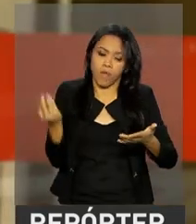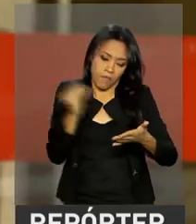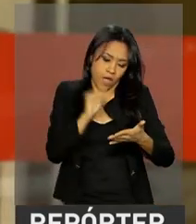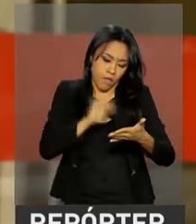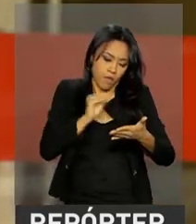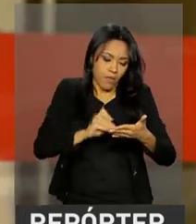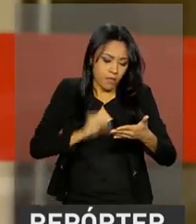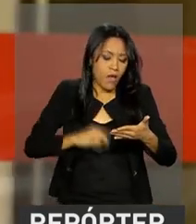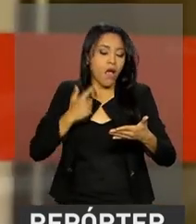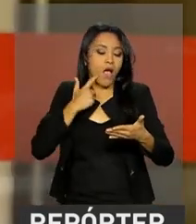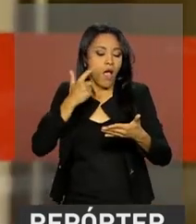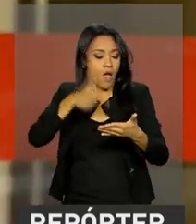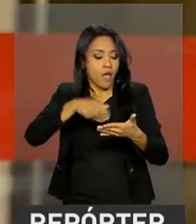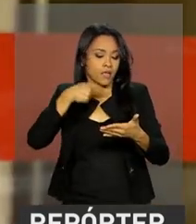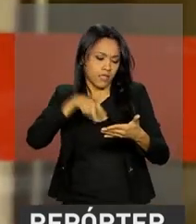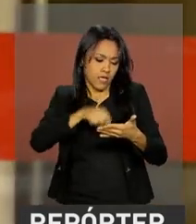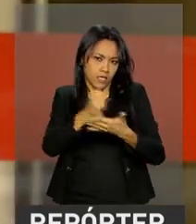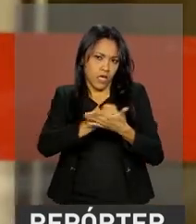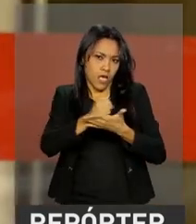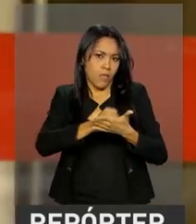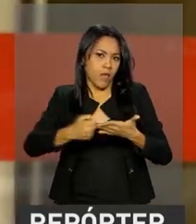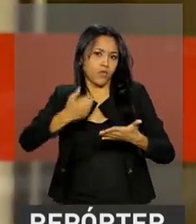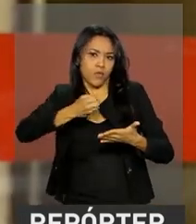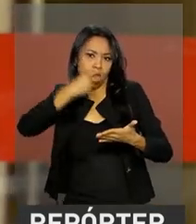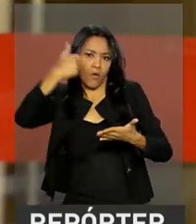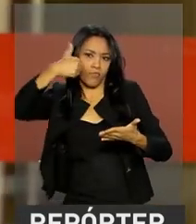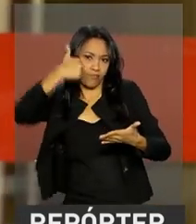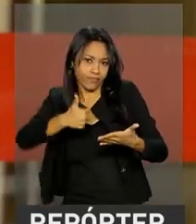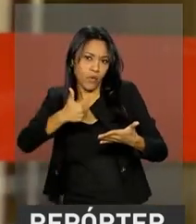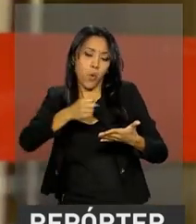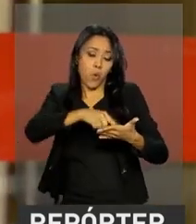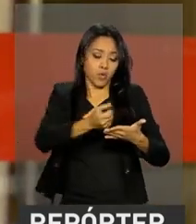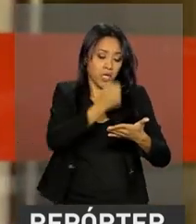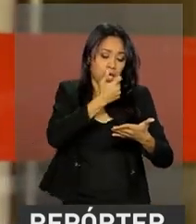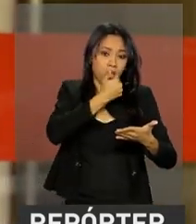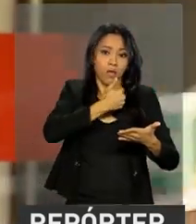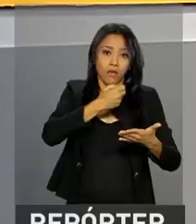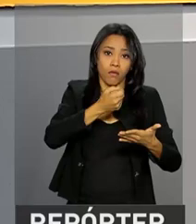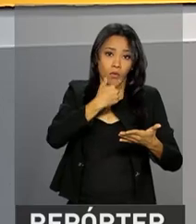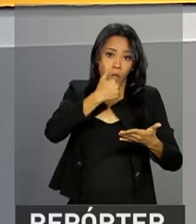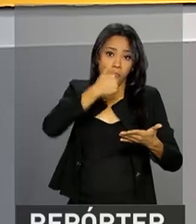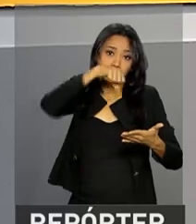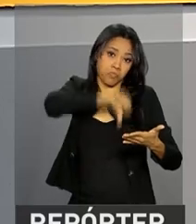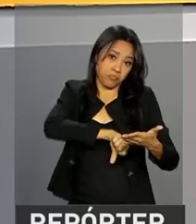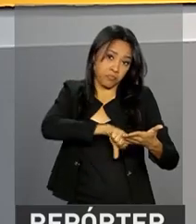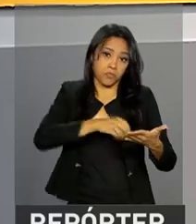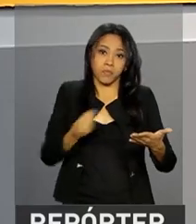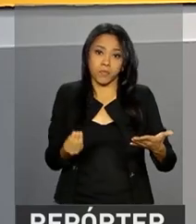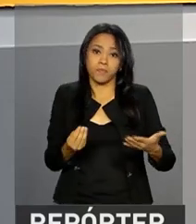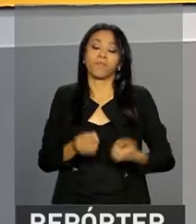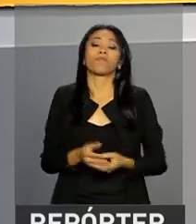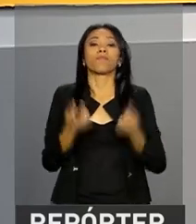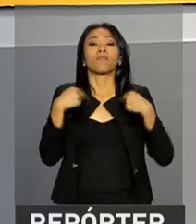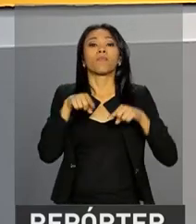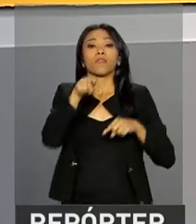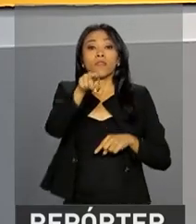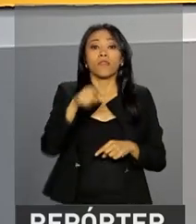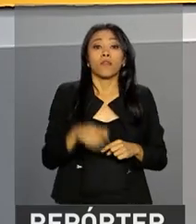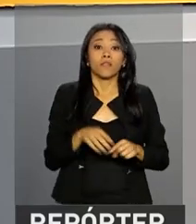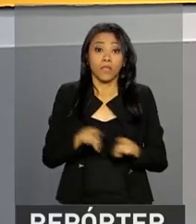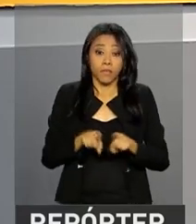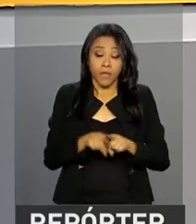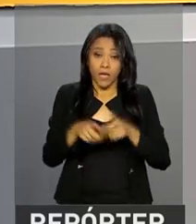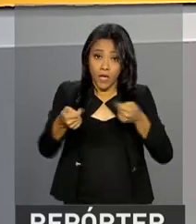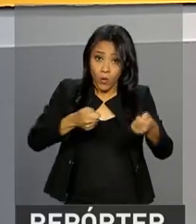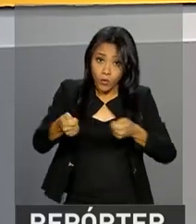gente entender realmente se aquele remédio serve ou não serve, para a gente dar continuidade. A economia gerada com a